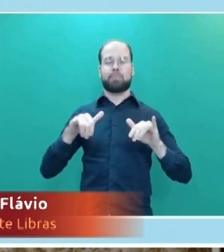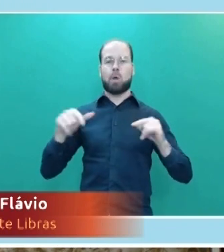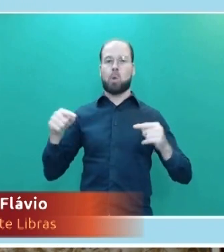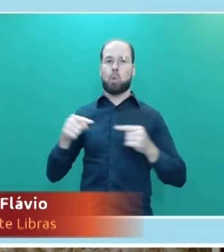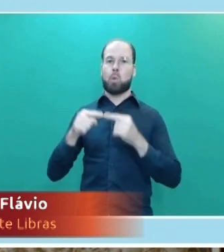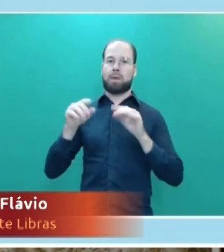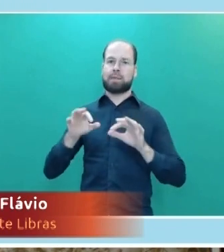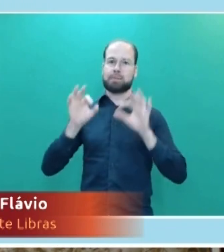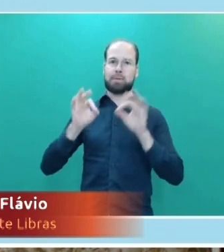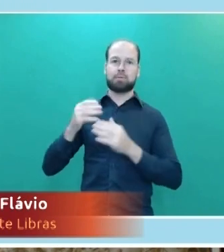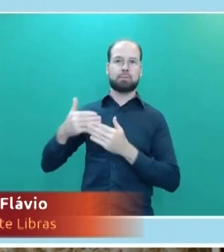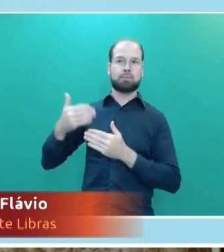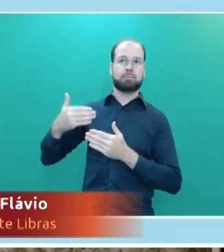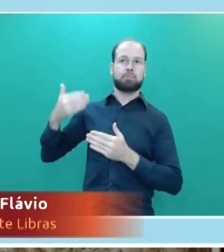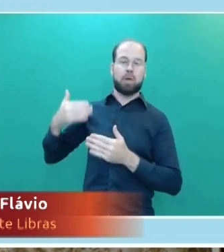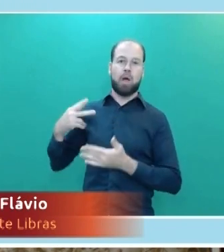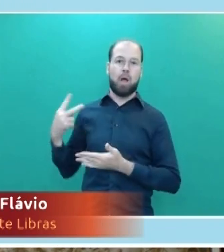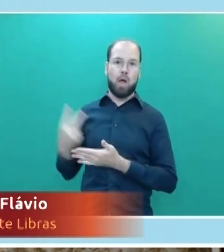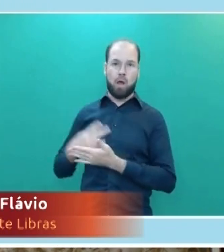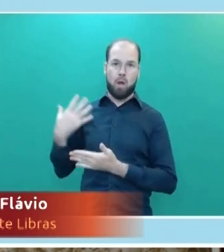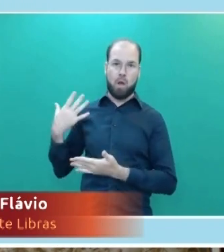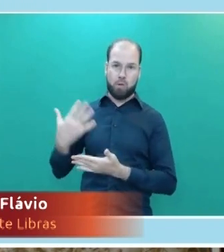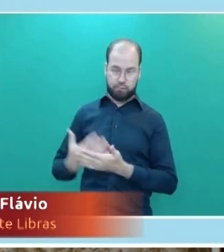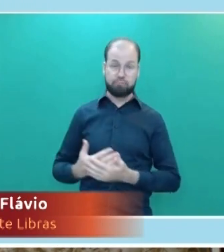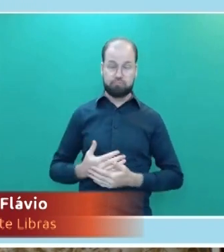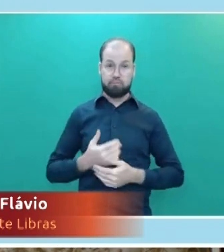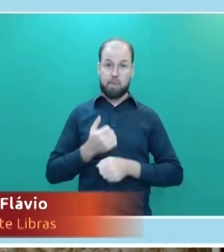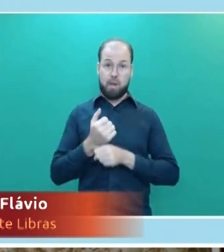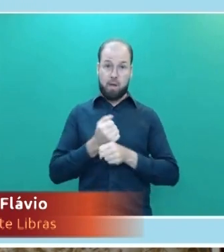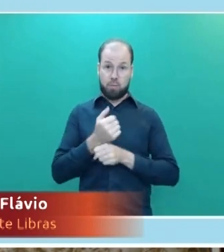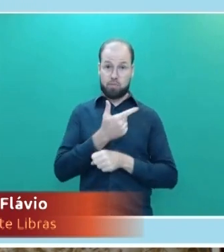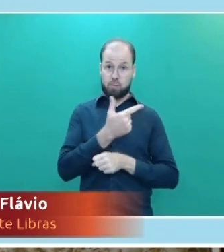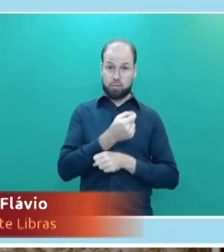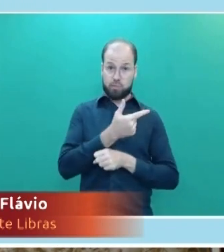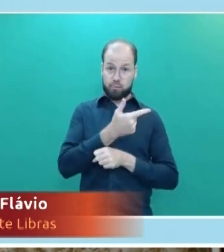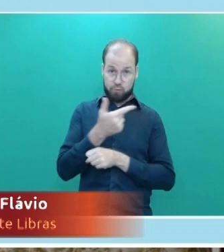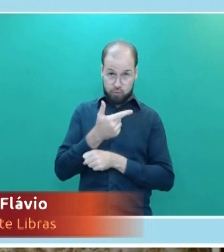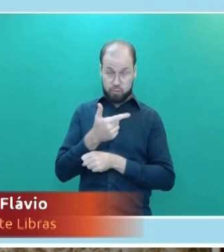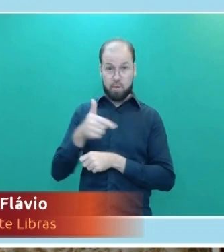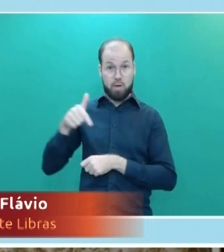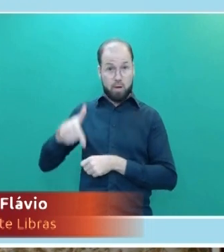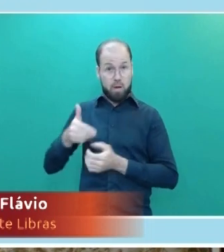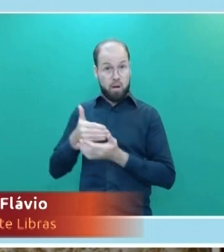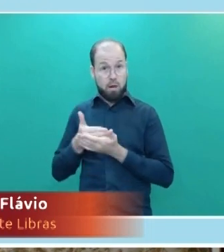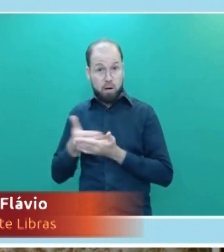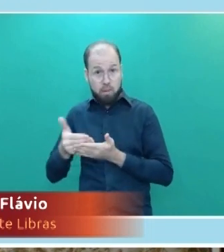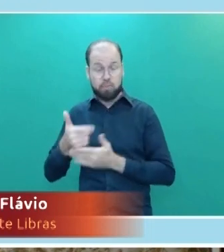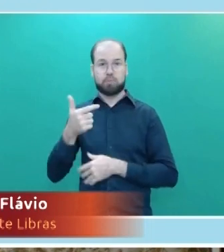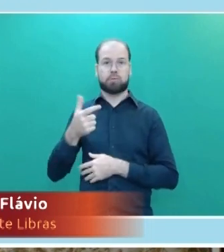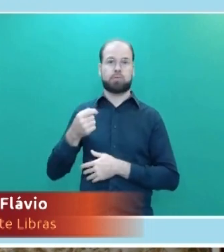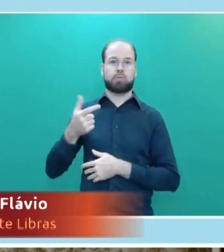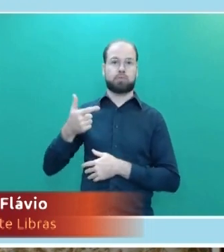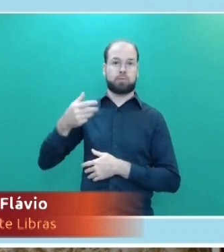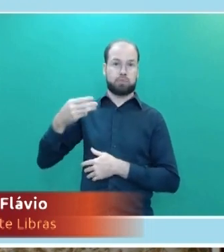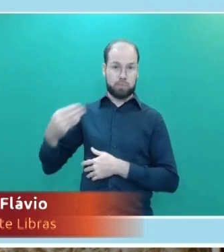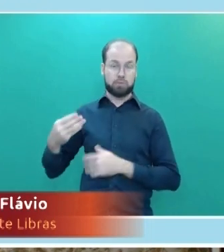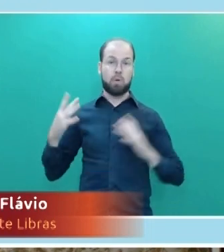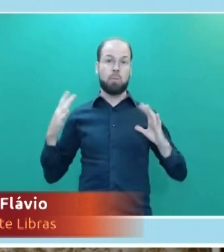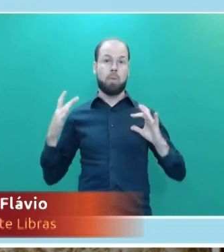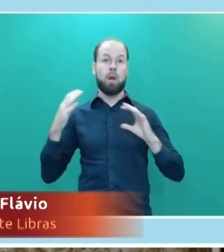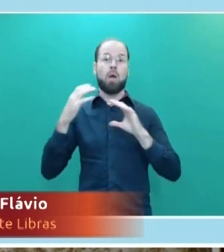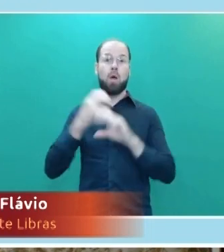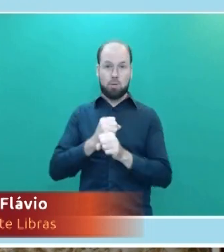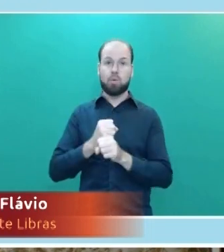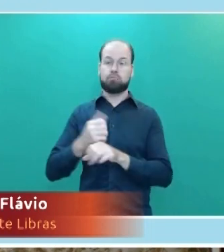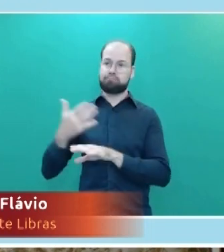últimos anos. Somente em 2022 e 2023, até o começo desse ano, né, o número de ataques em escolas